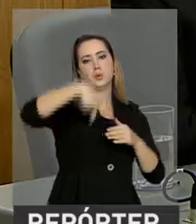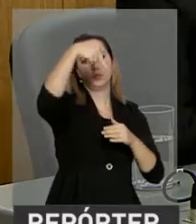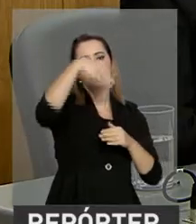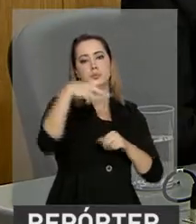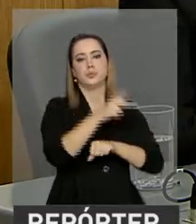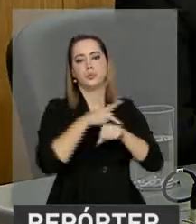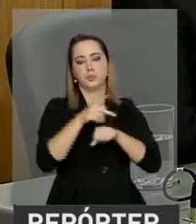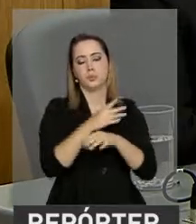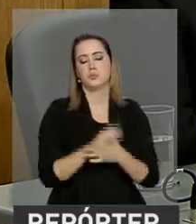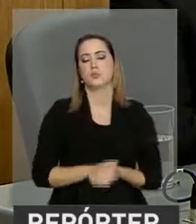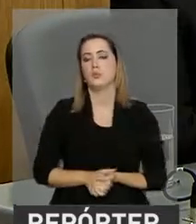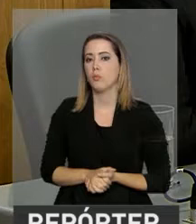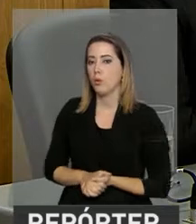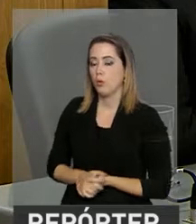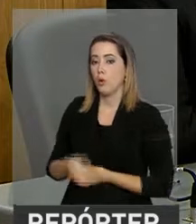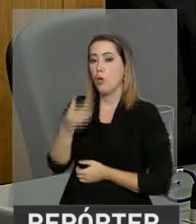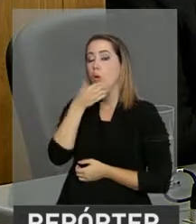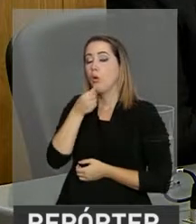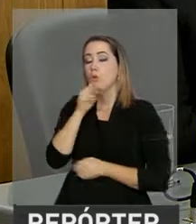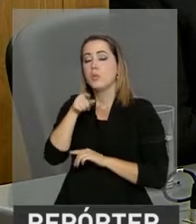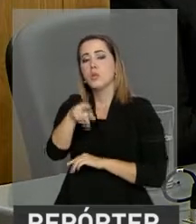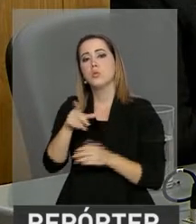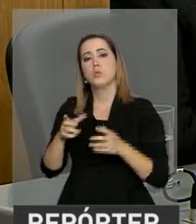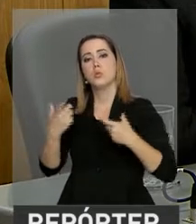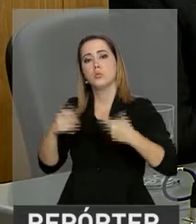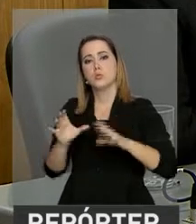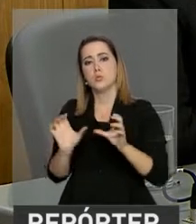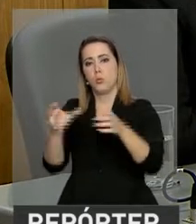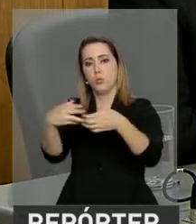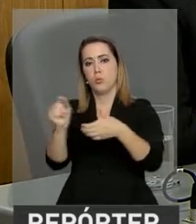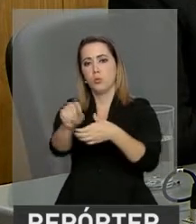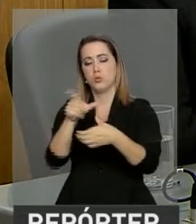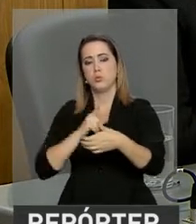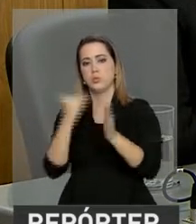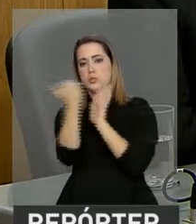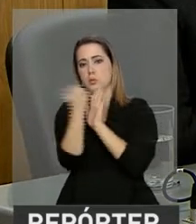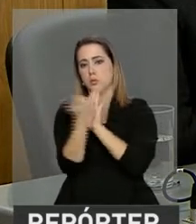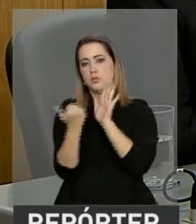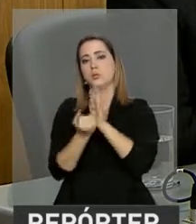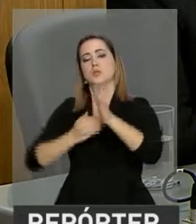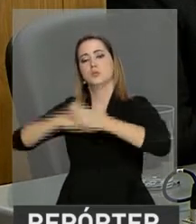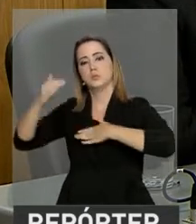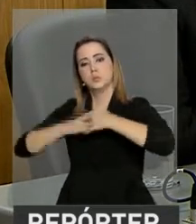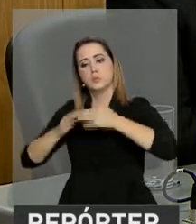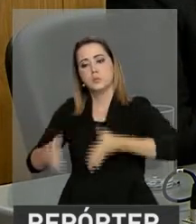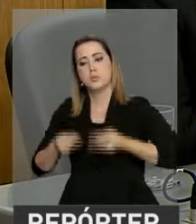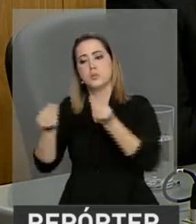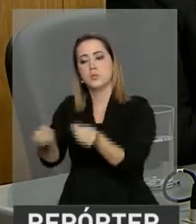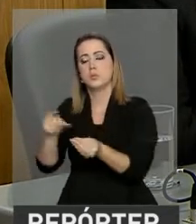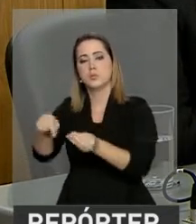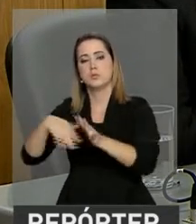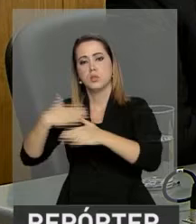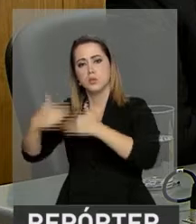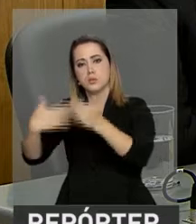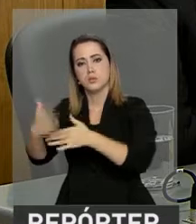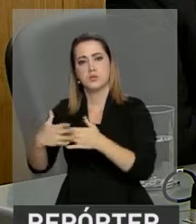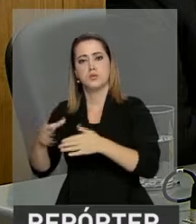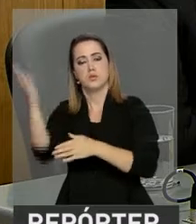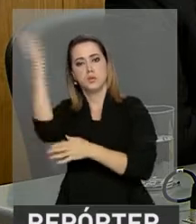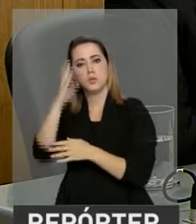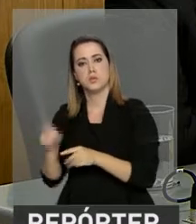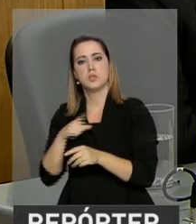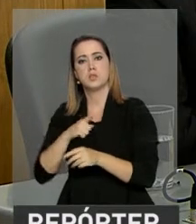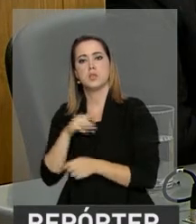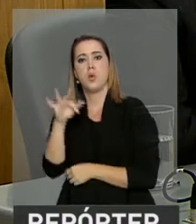ministro a sua pasta da integração nacional tem programas ações para garantir o desenvolvimento regional como os recursos dos fundos